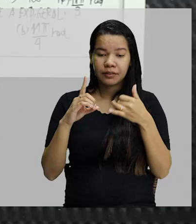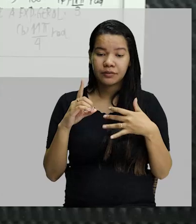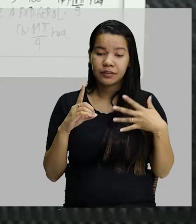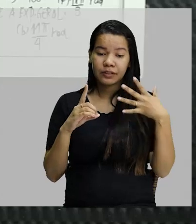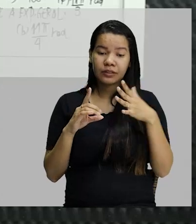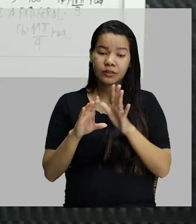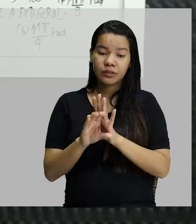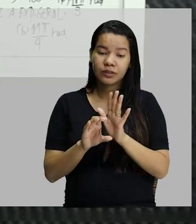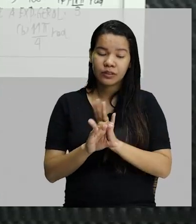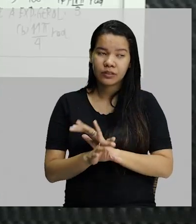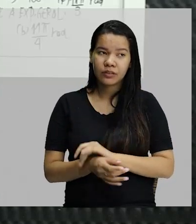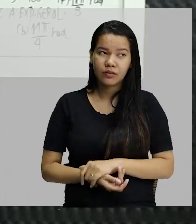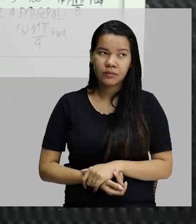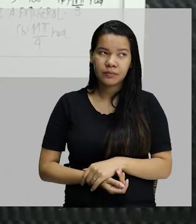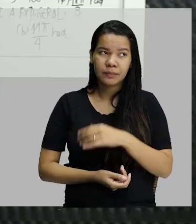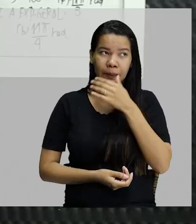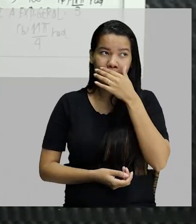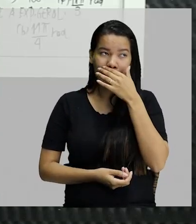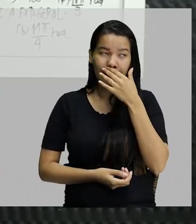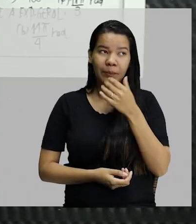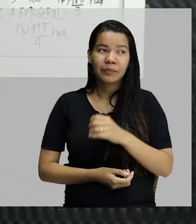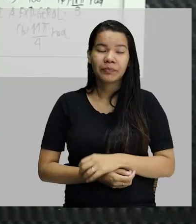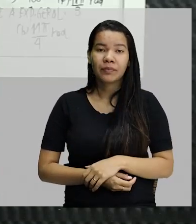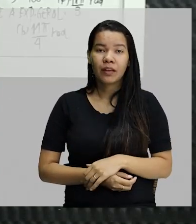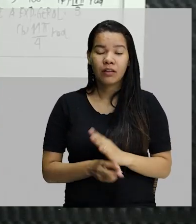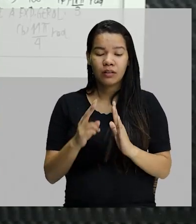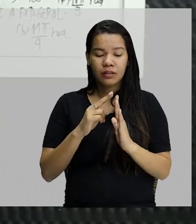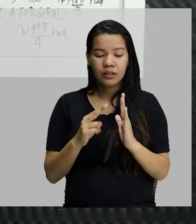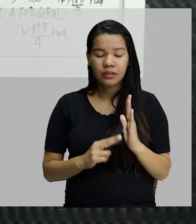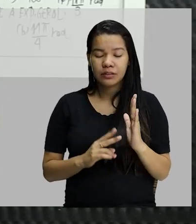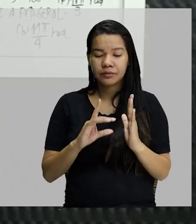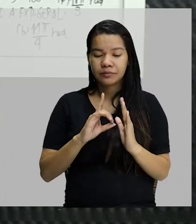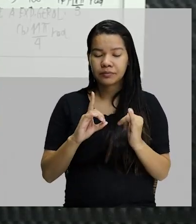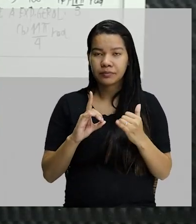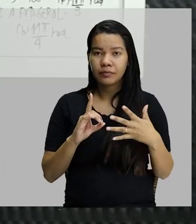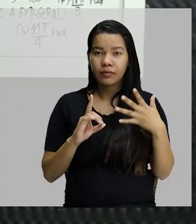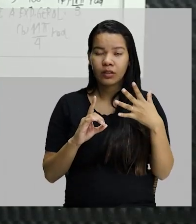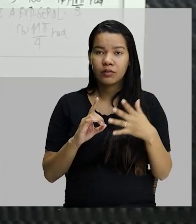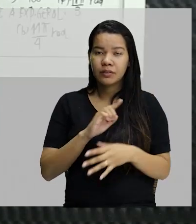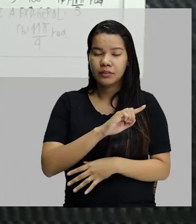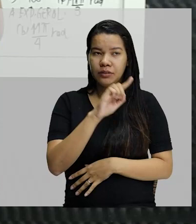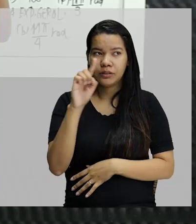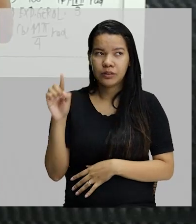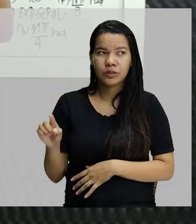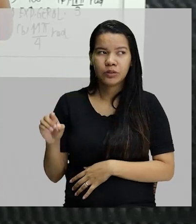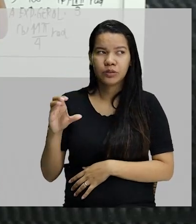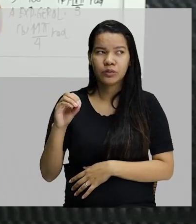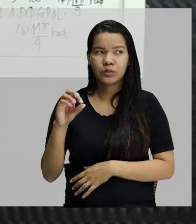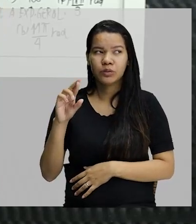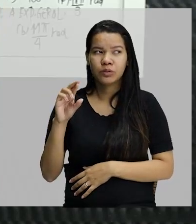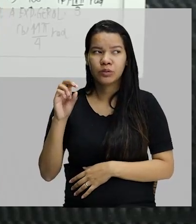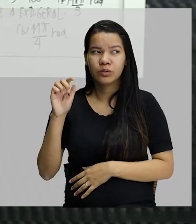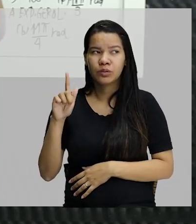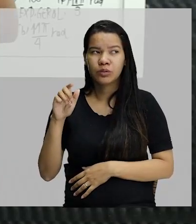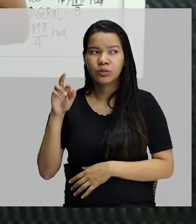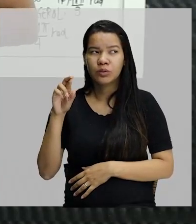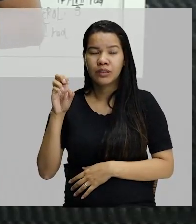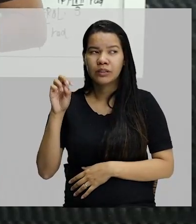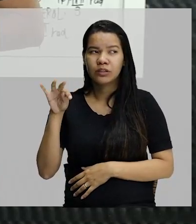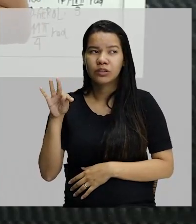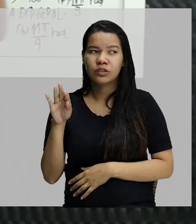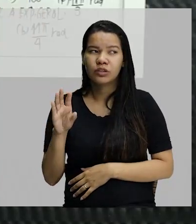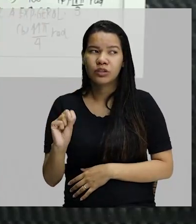conceito de arcos côngruos. Os arcos são congruentes ou côngruos quando possuem a mesma